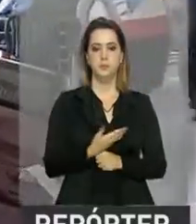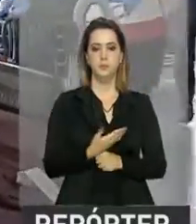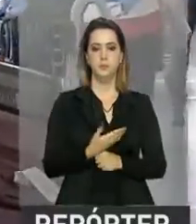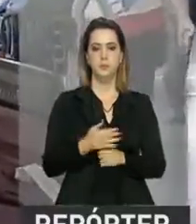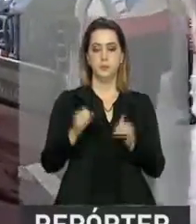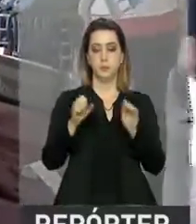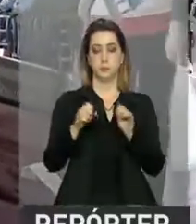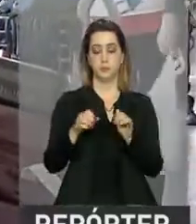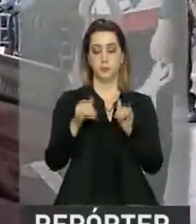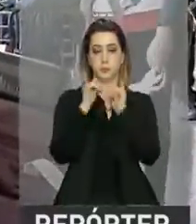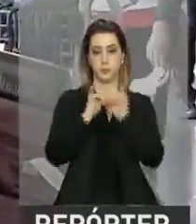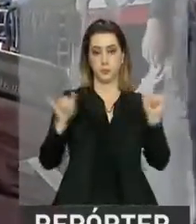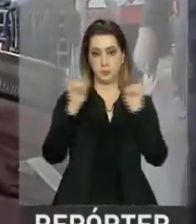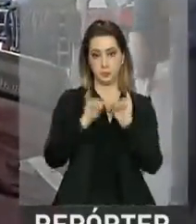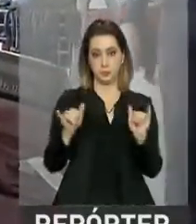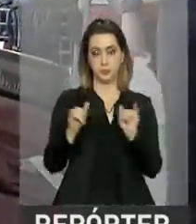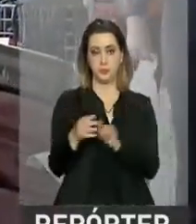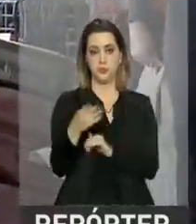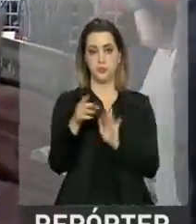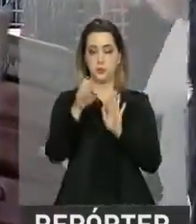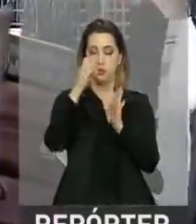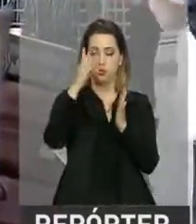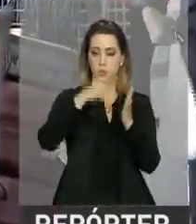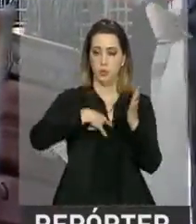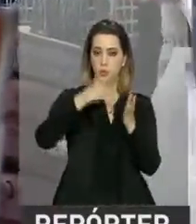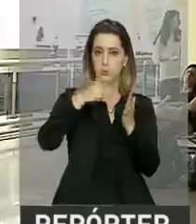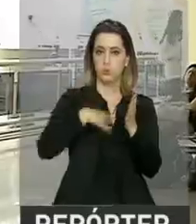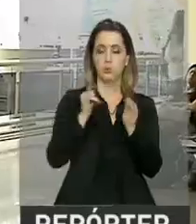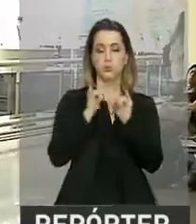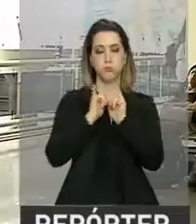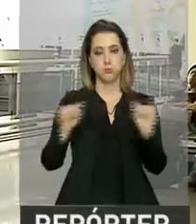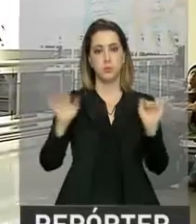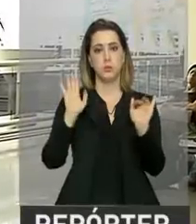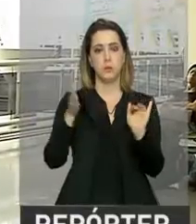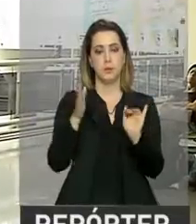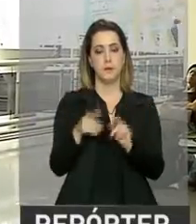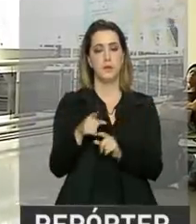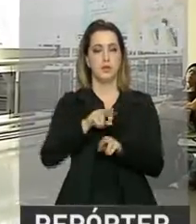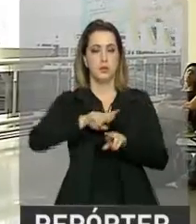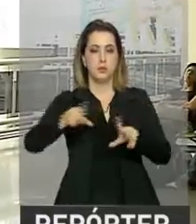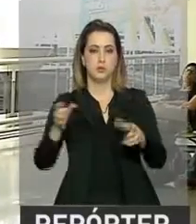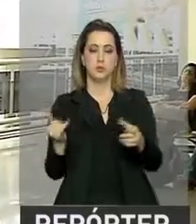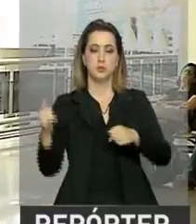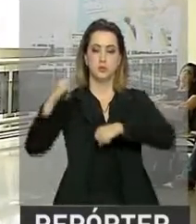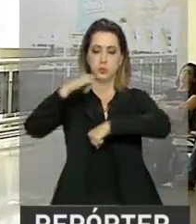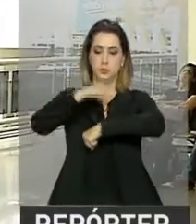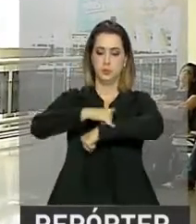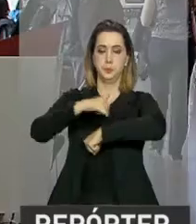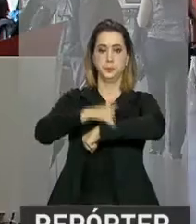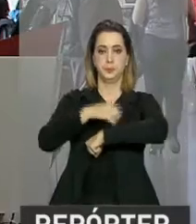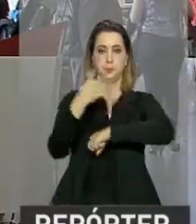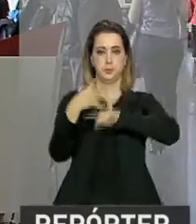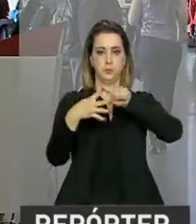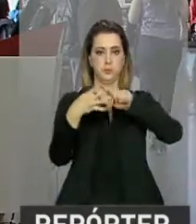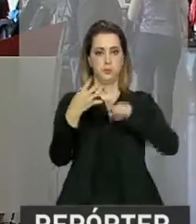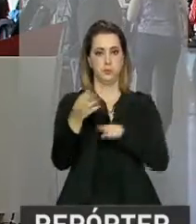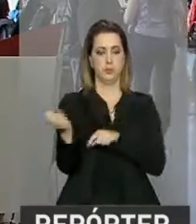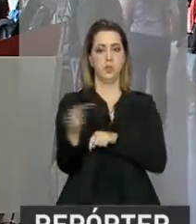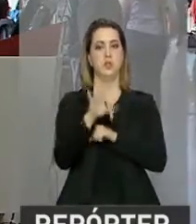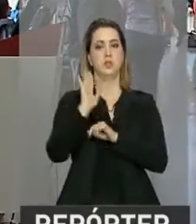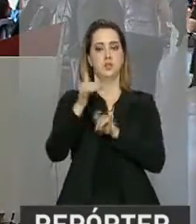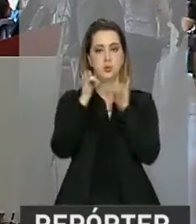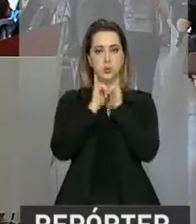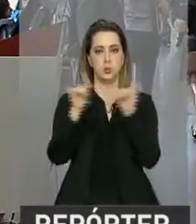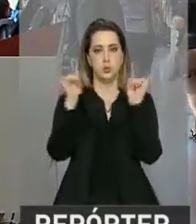os editais de concessão de 4 aeroportos em Fortaleza, Salvador, Florianópolis e Porto Alegre serão